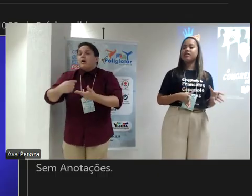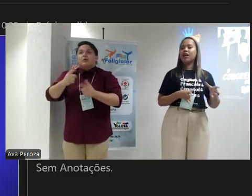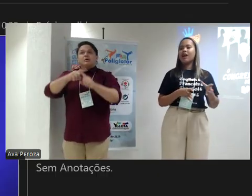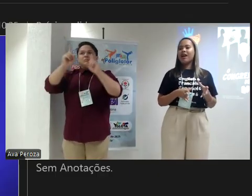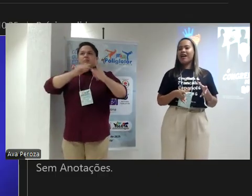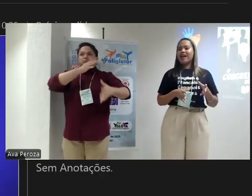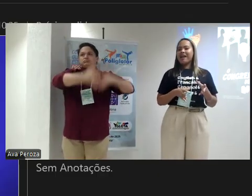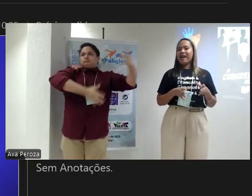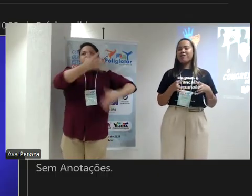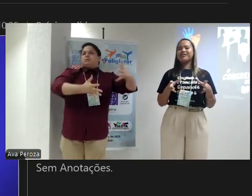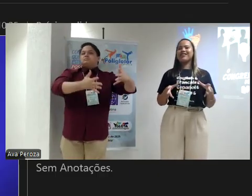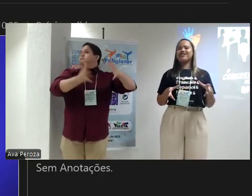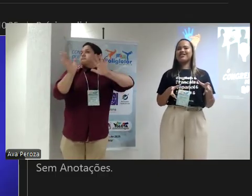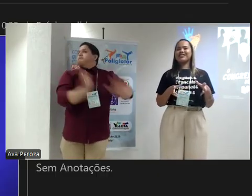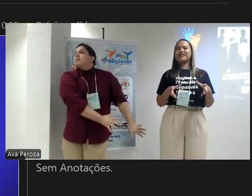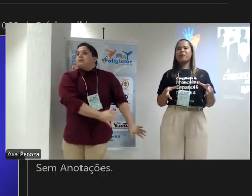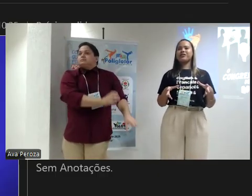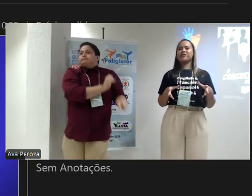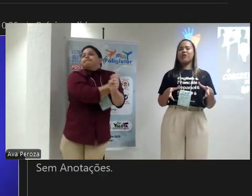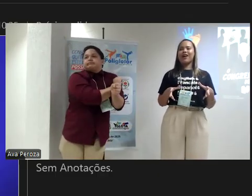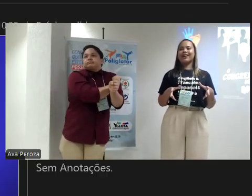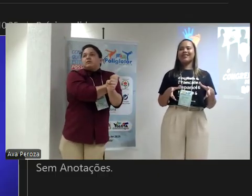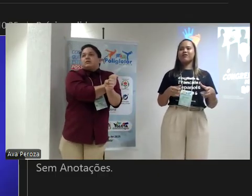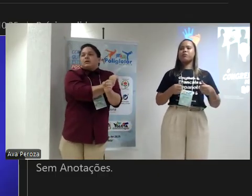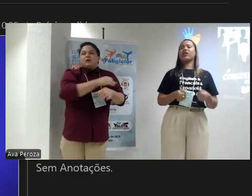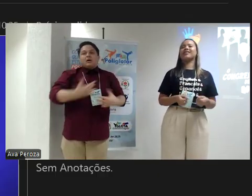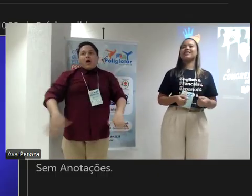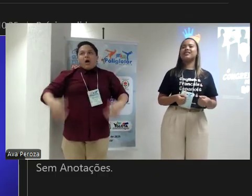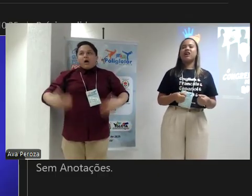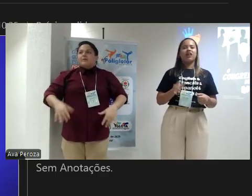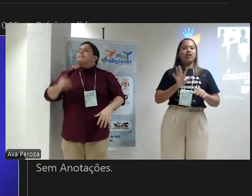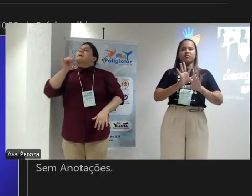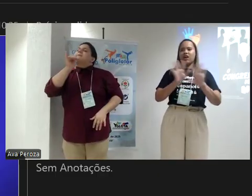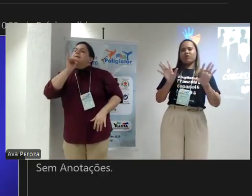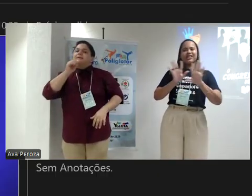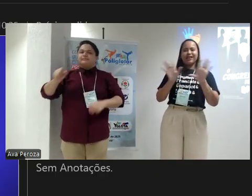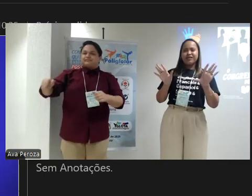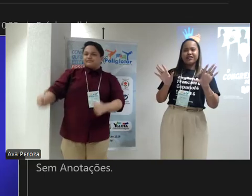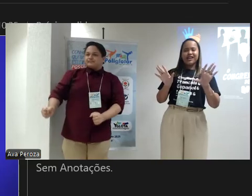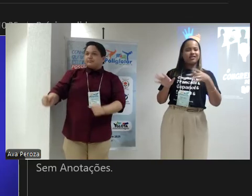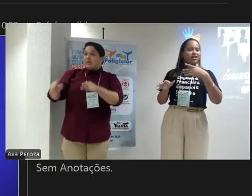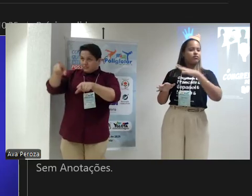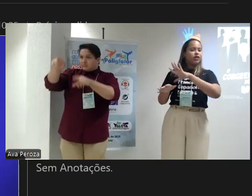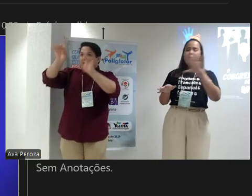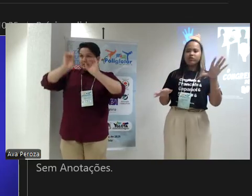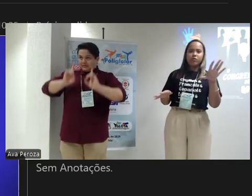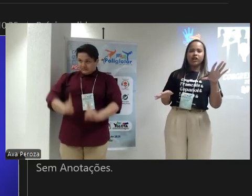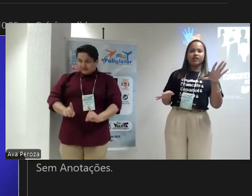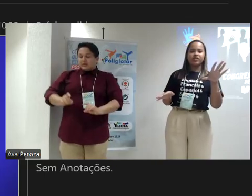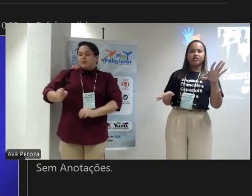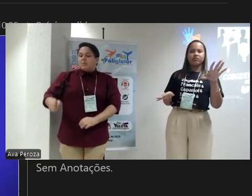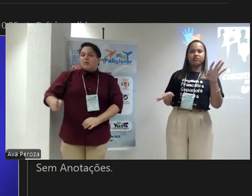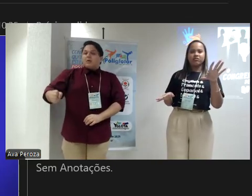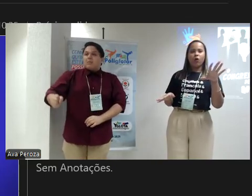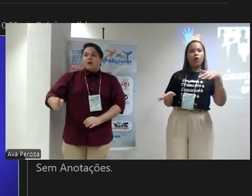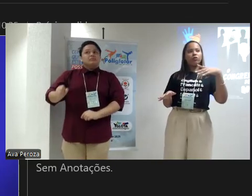sinais. É como se a gente dissesse a uma pessoa que usa muletas, não, você tem uma deficiência, não pode usar